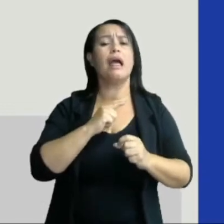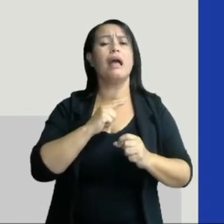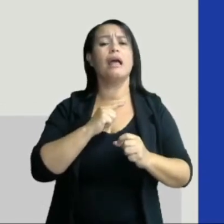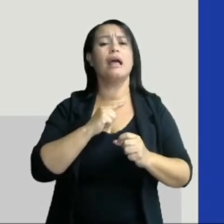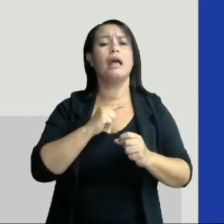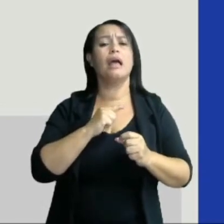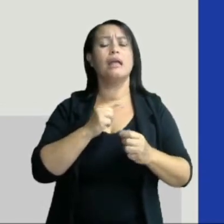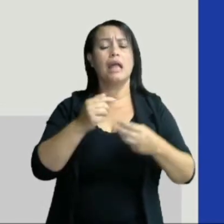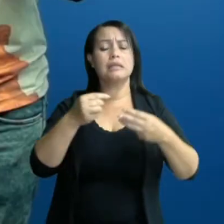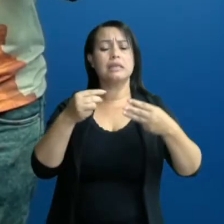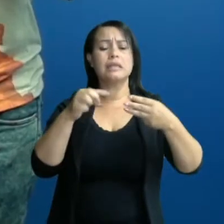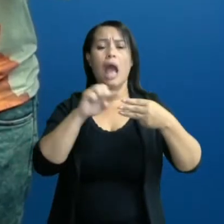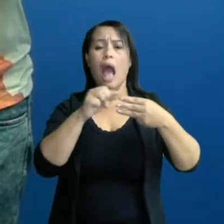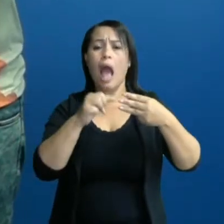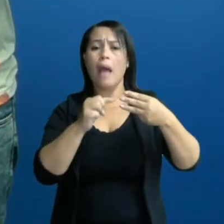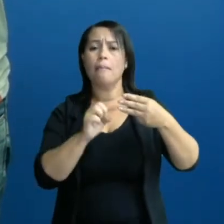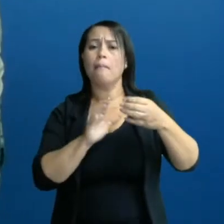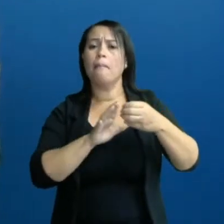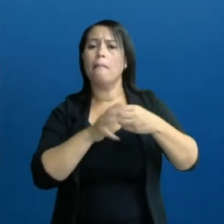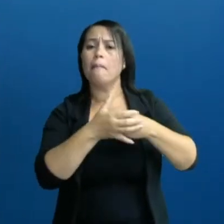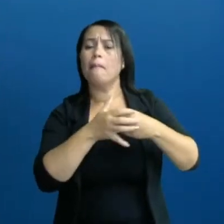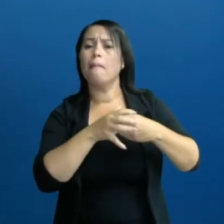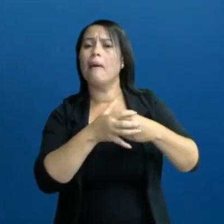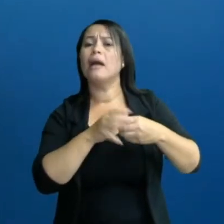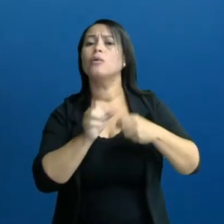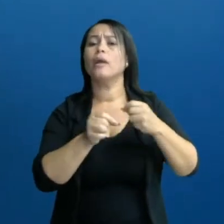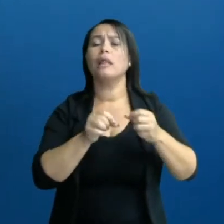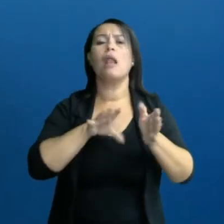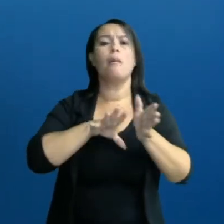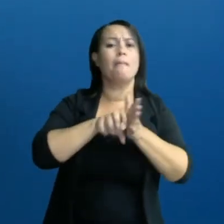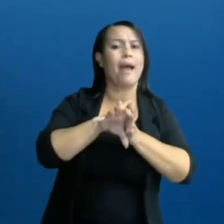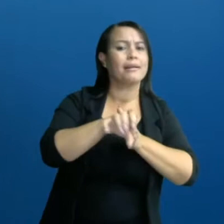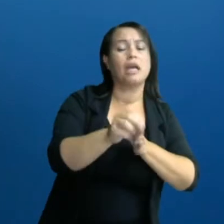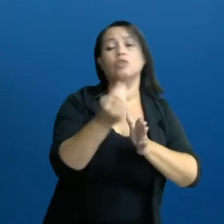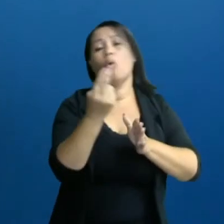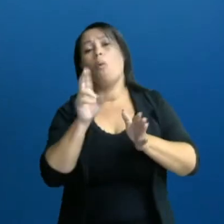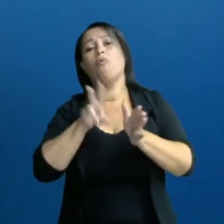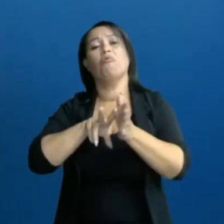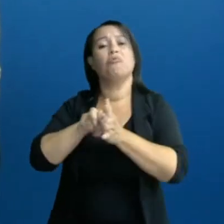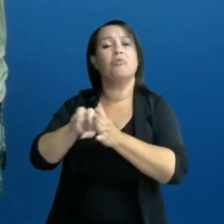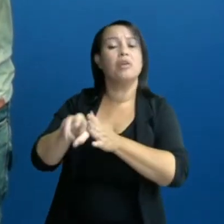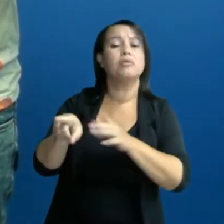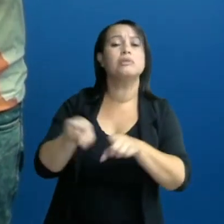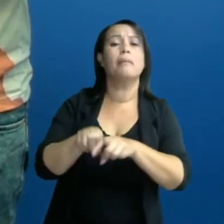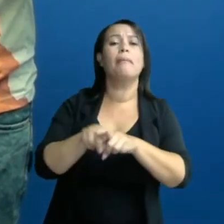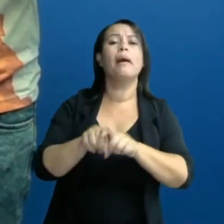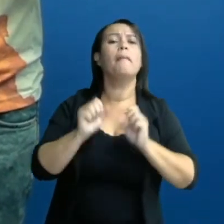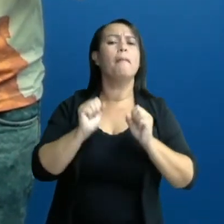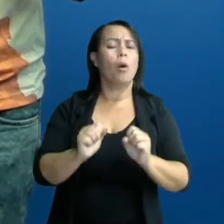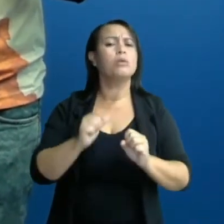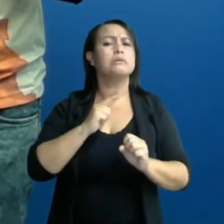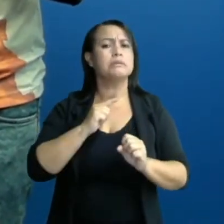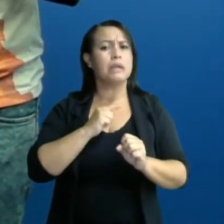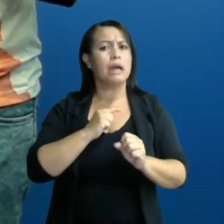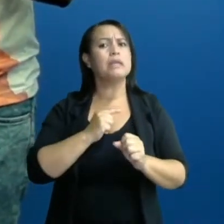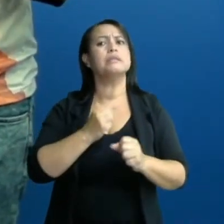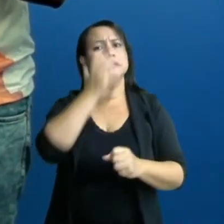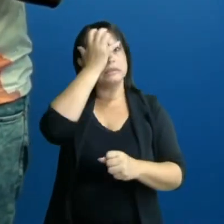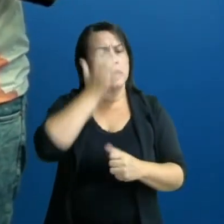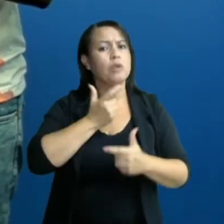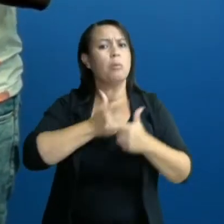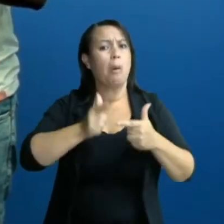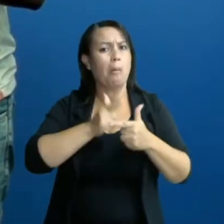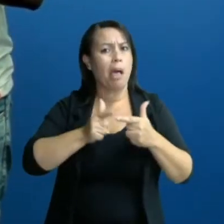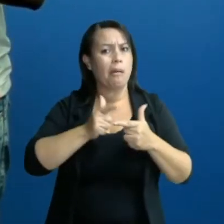dessas camadas, ocasionada por bactérias ou por vírus, podem causar sérios danos ao nosso